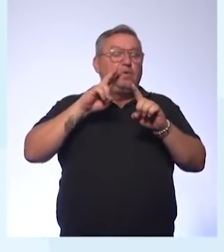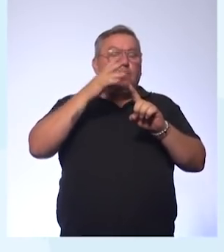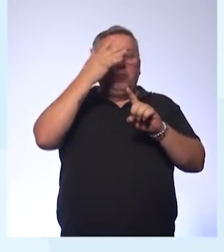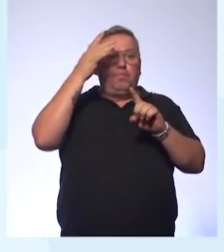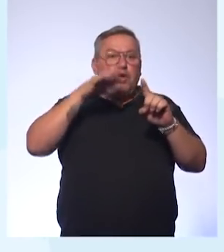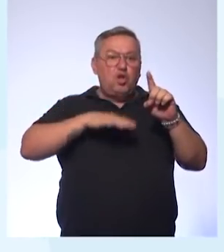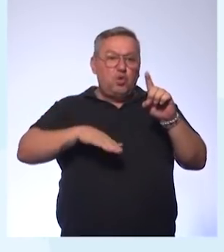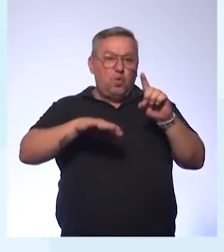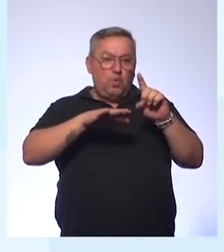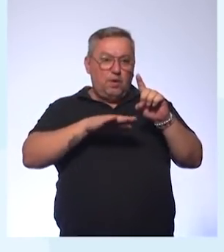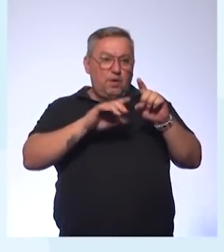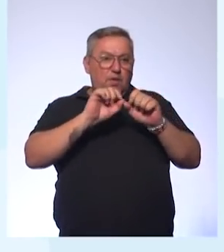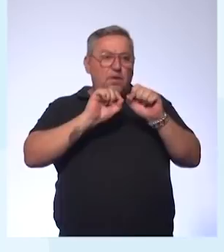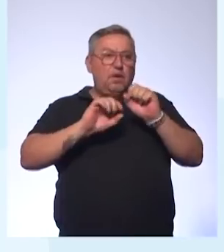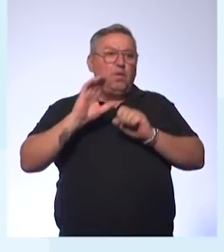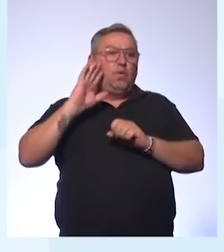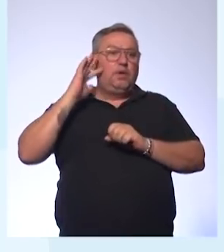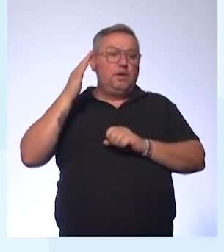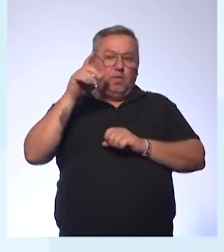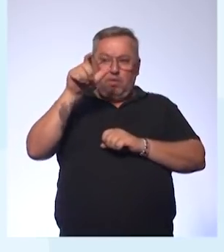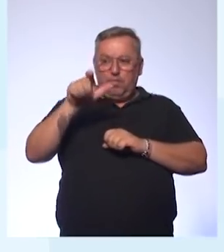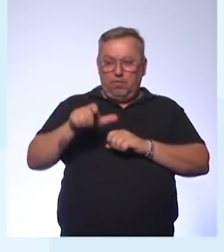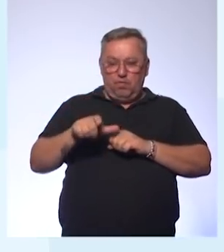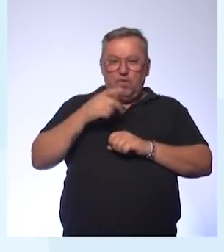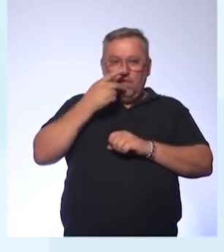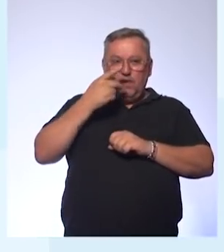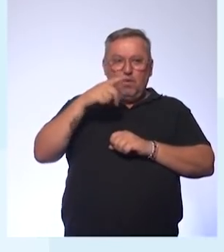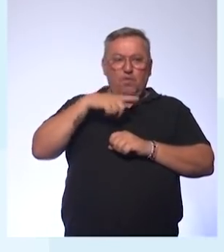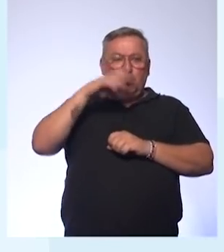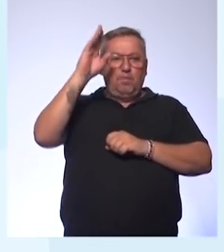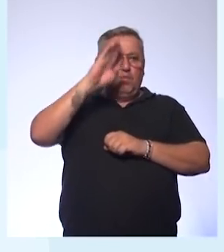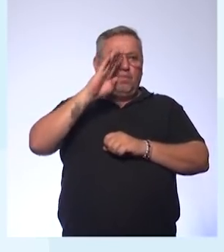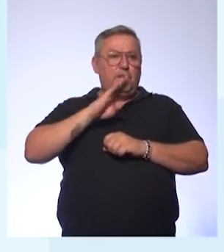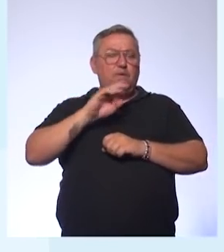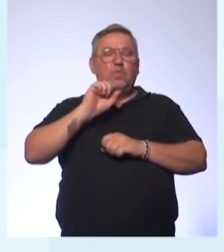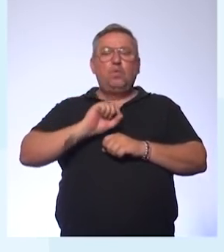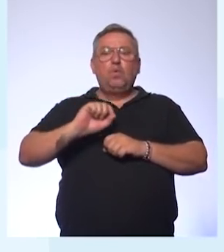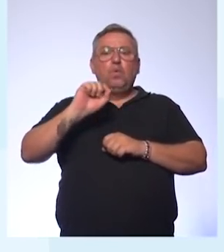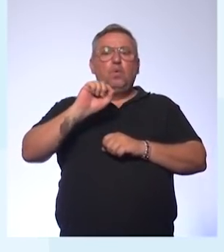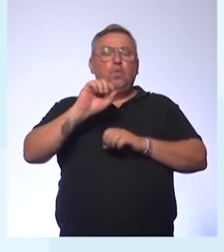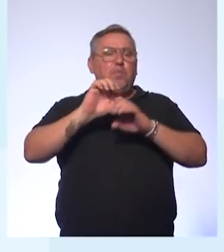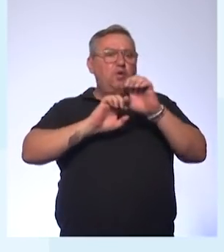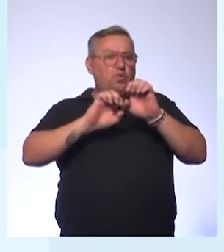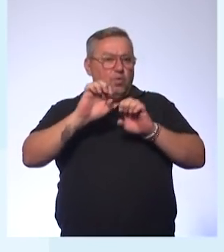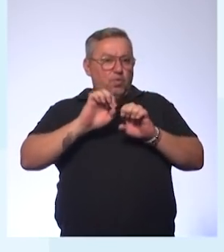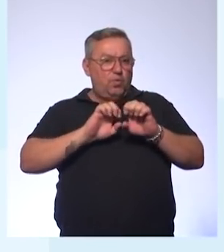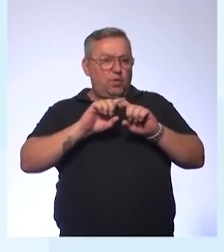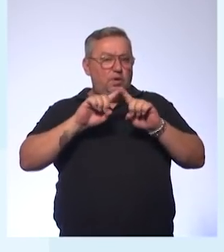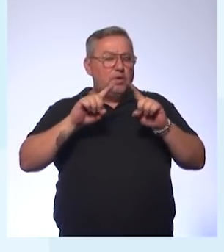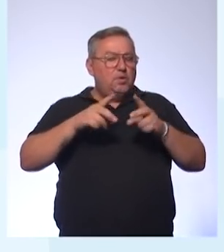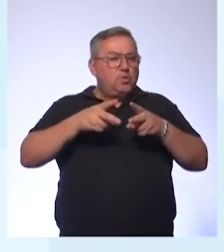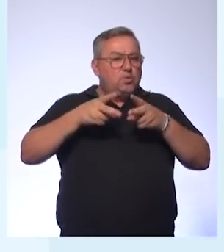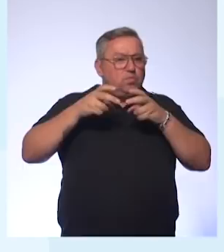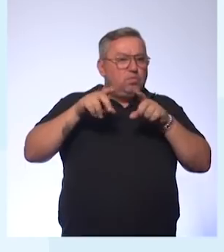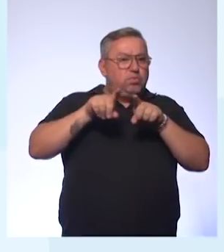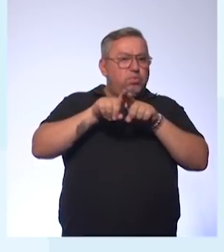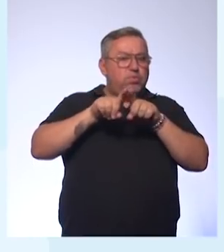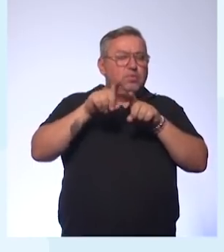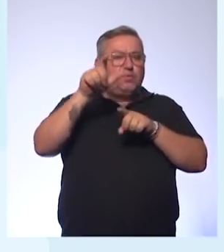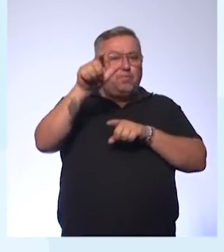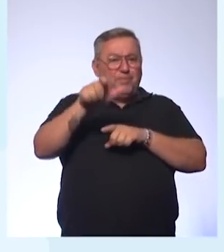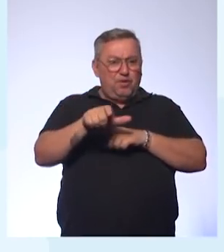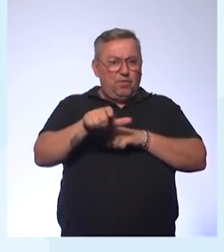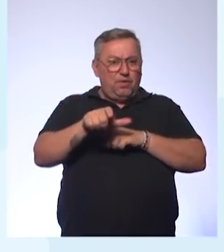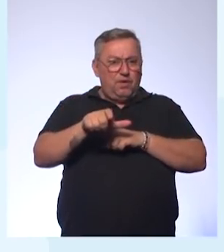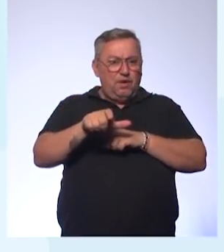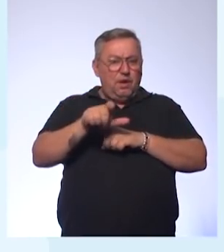de indivíduos, que foi o que a Sofia falou. Nós tínhamos no Brasil uma estrutura de exploração em cima de uma classe de